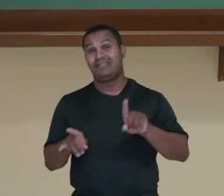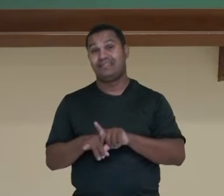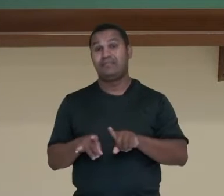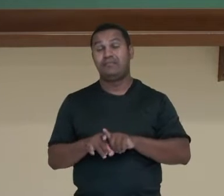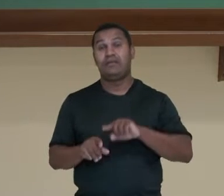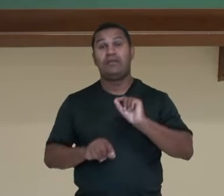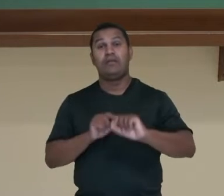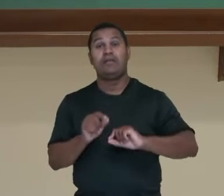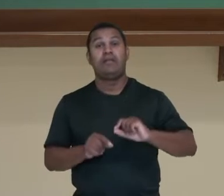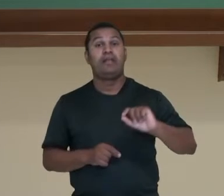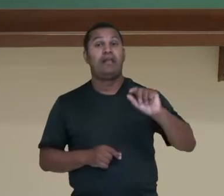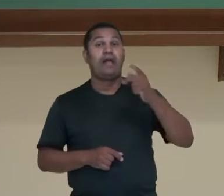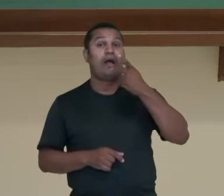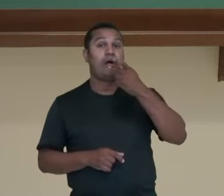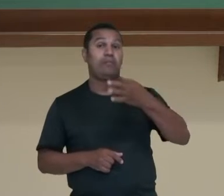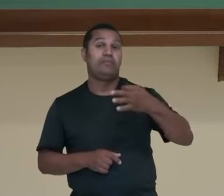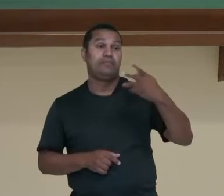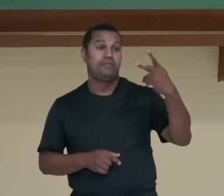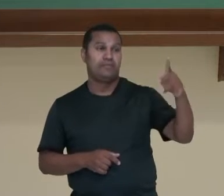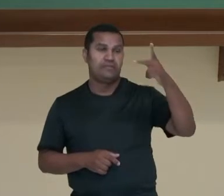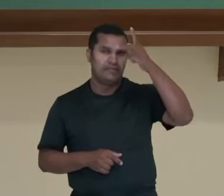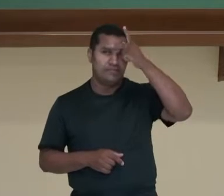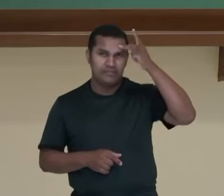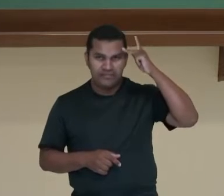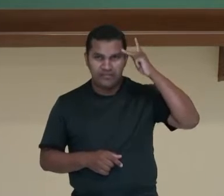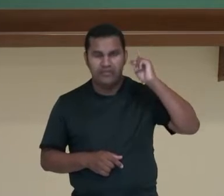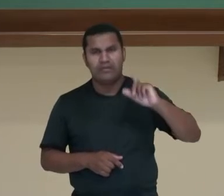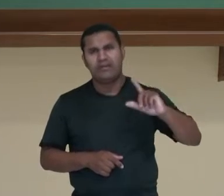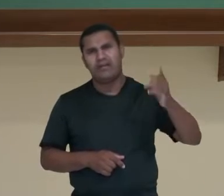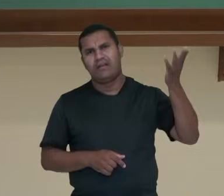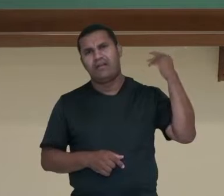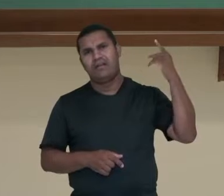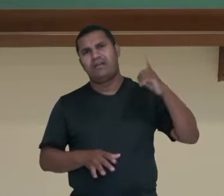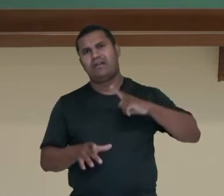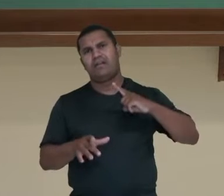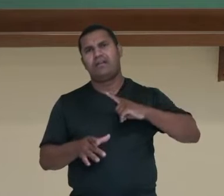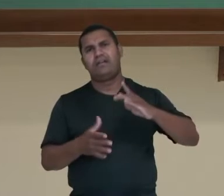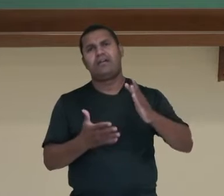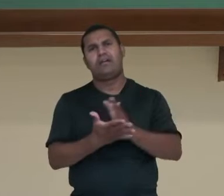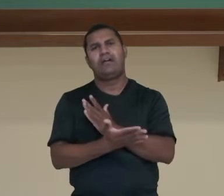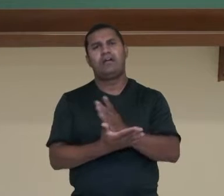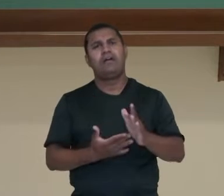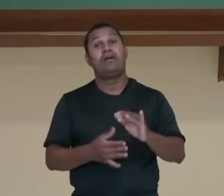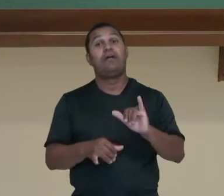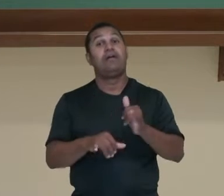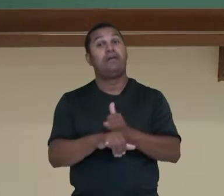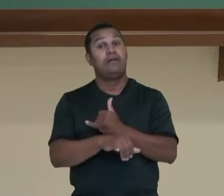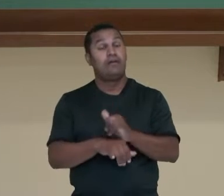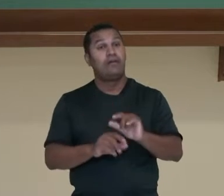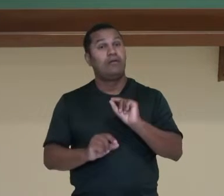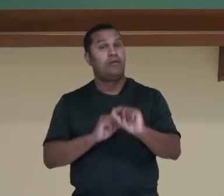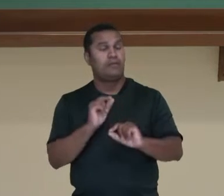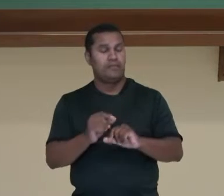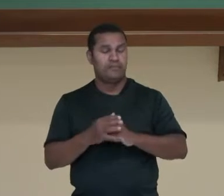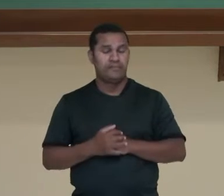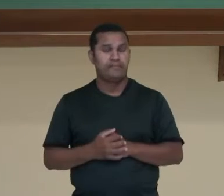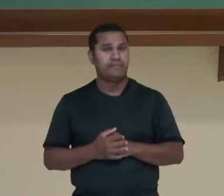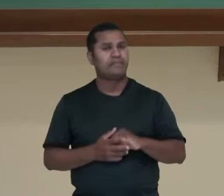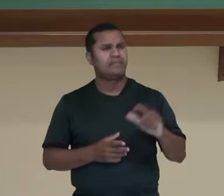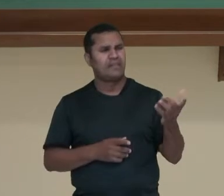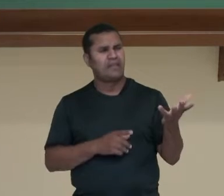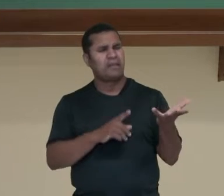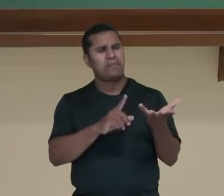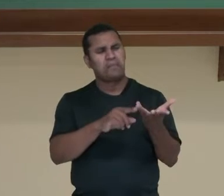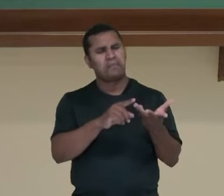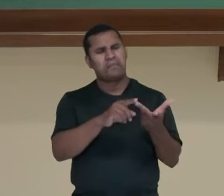não. Já houve vezes assim, que eu li uma resenha e falava muito mal. Ou eu escutava as pessoas falando assim, não, esse filme